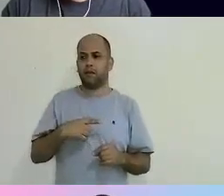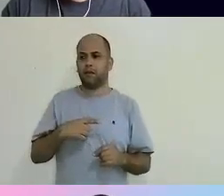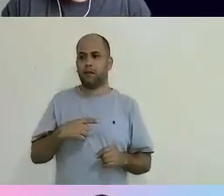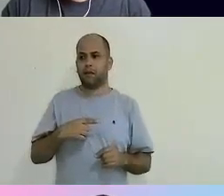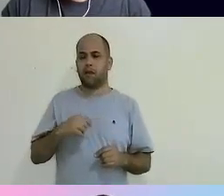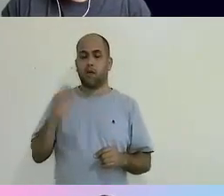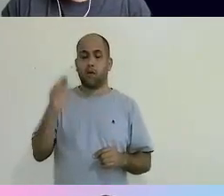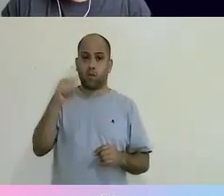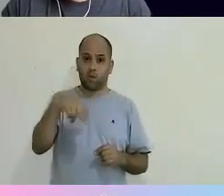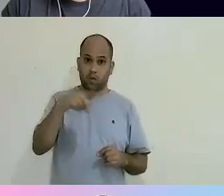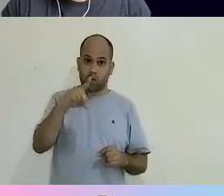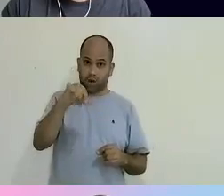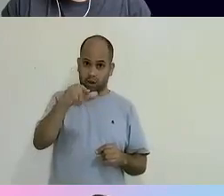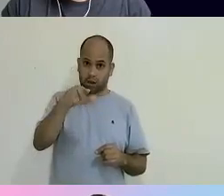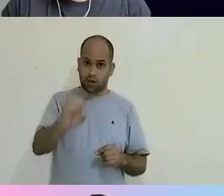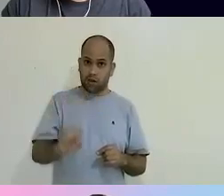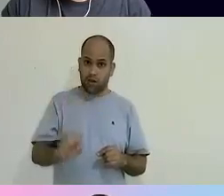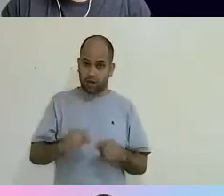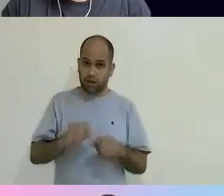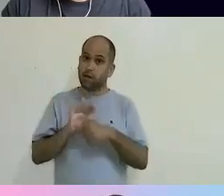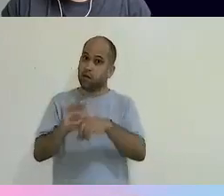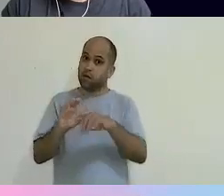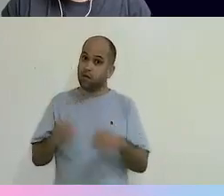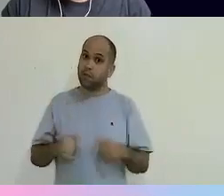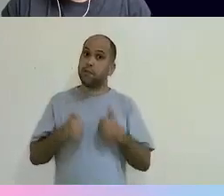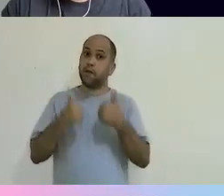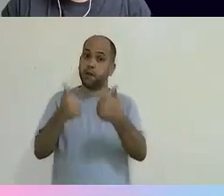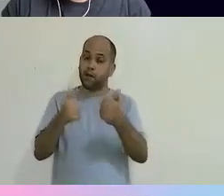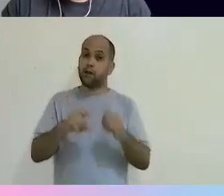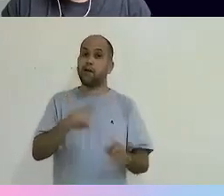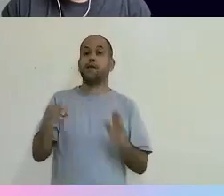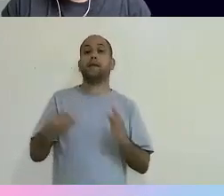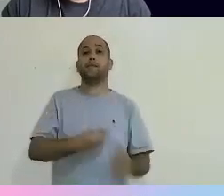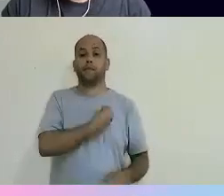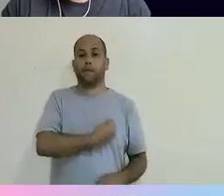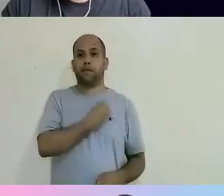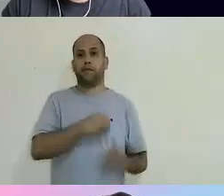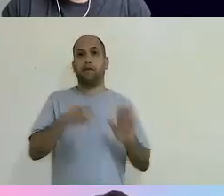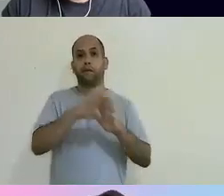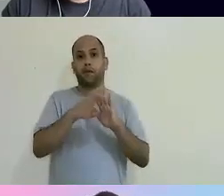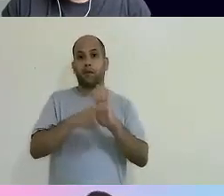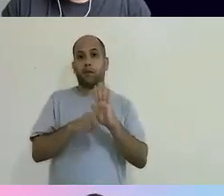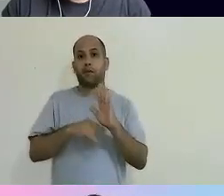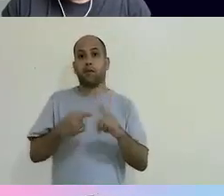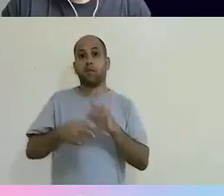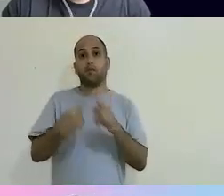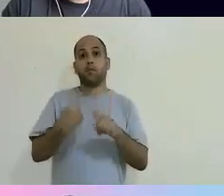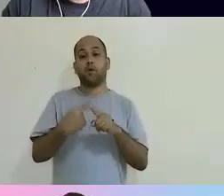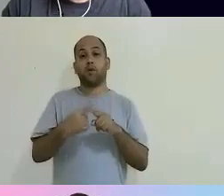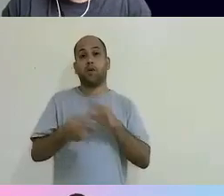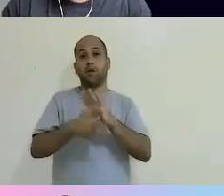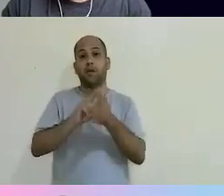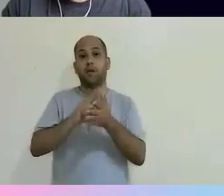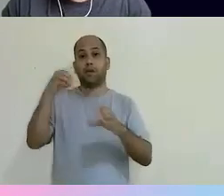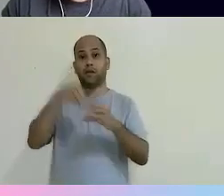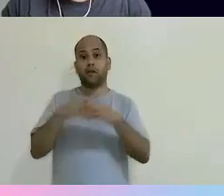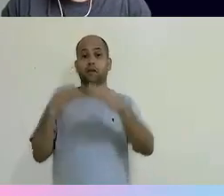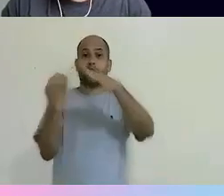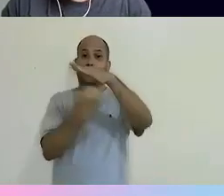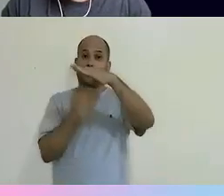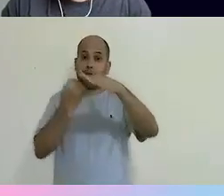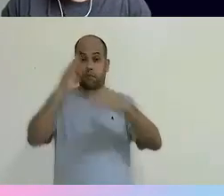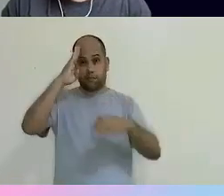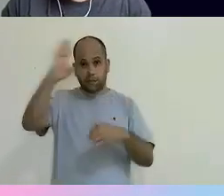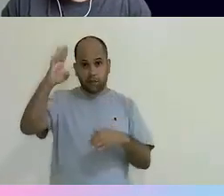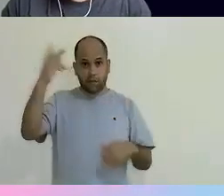online, ficou mais fácil vocês participarem desse programa, né? Porque antes era feito nas empresas, principalmente em São Paulo.